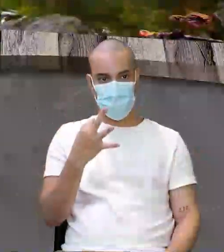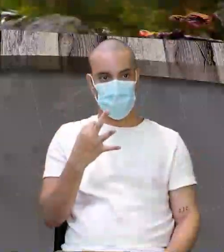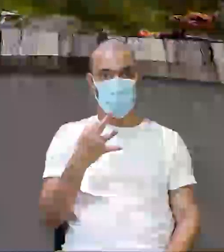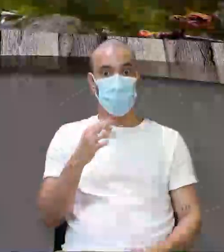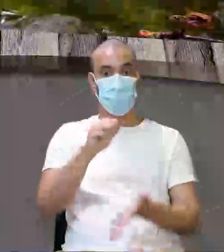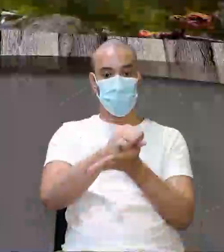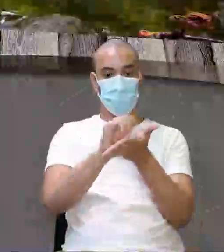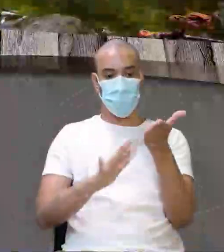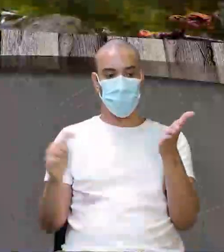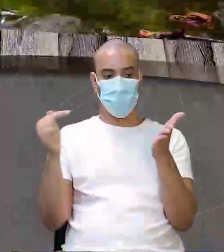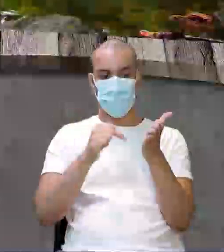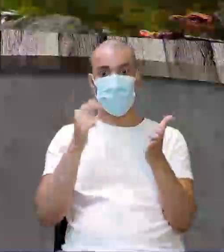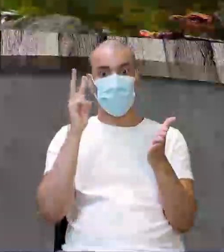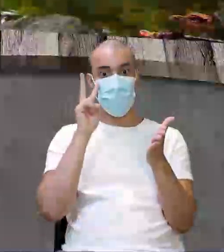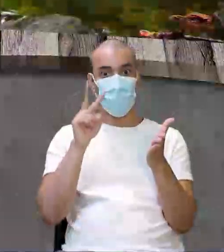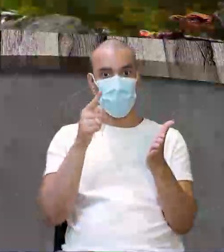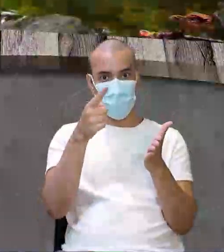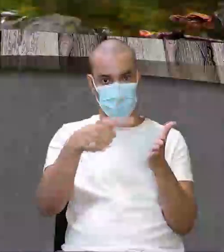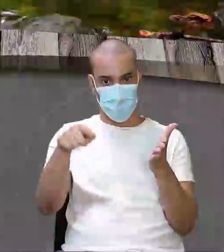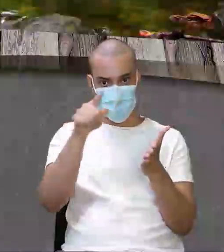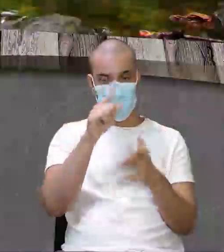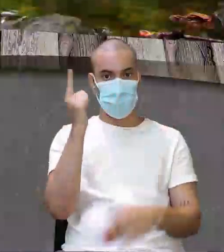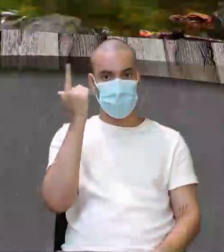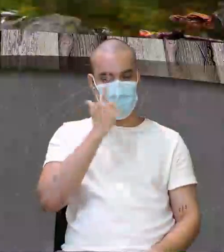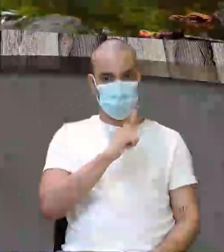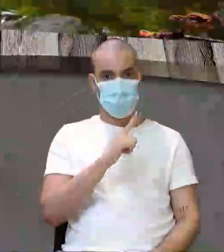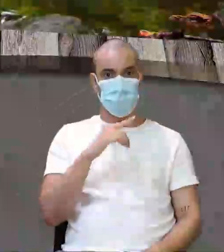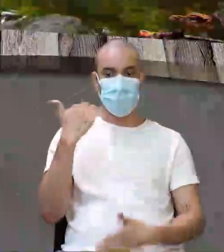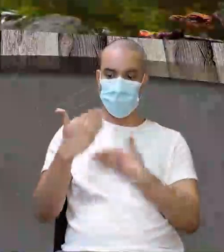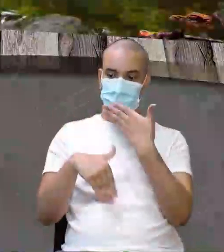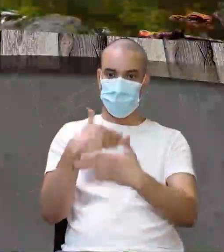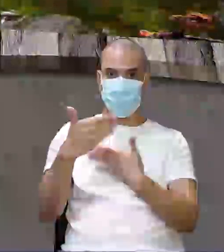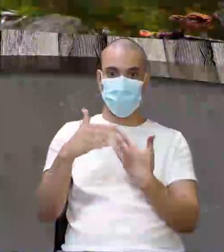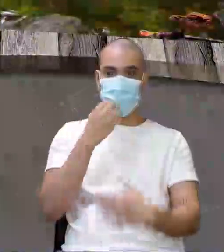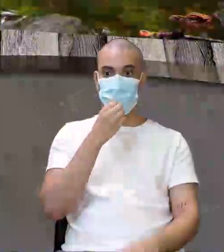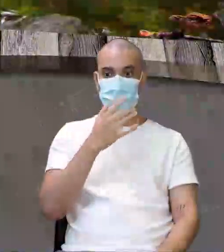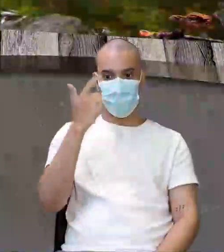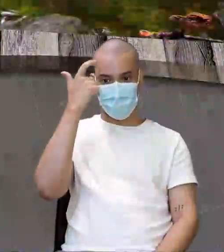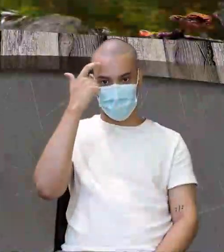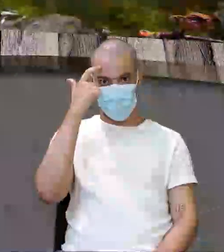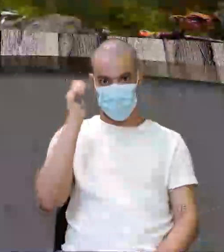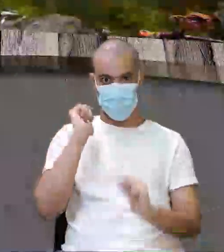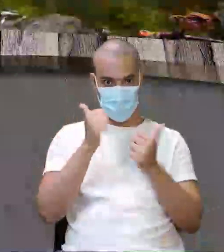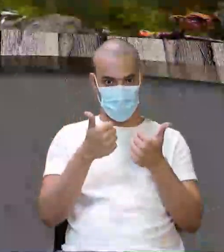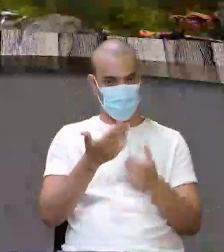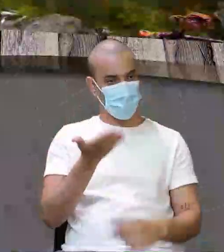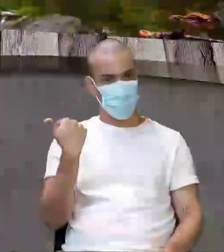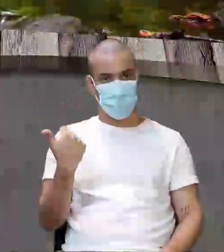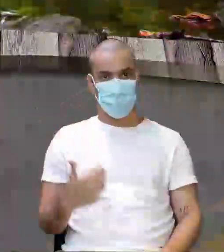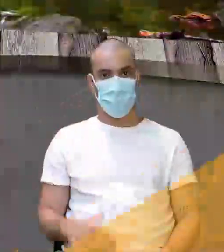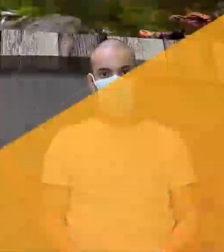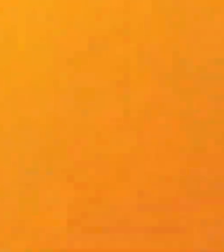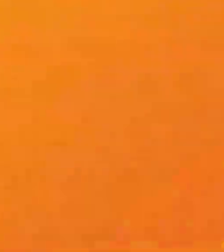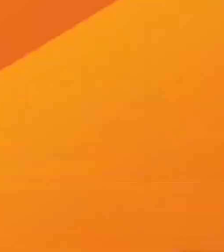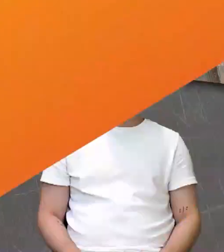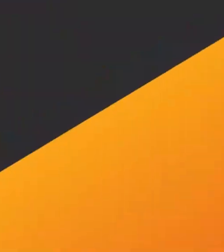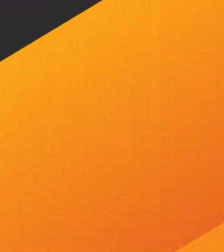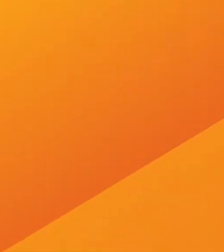e na atividade a gente vai ver se você consegue desenvolver um bom raciocínio. Vamos lá.